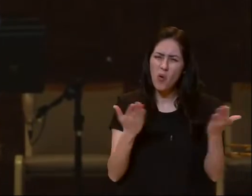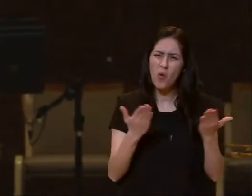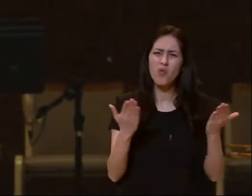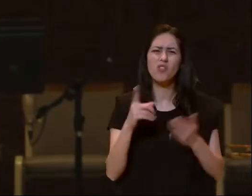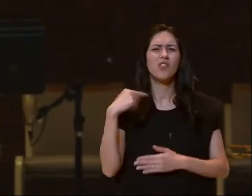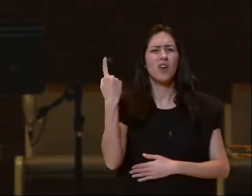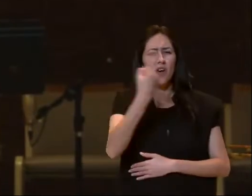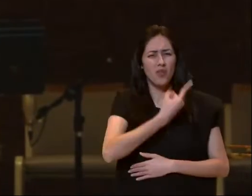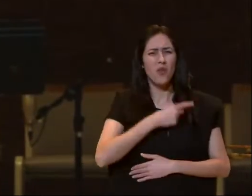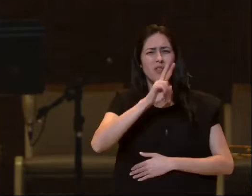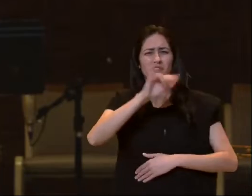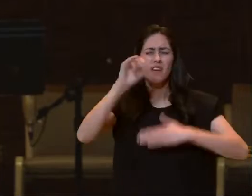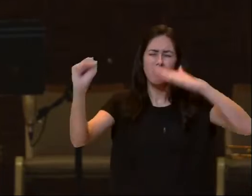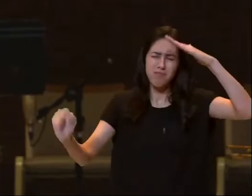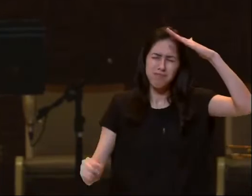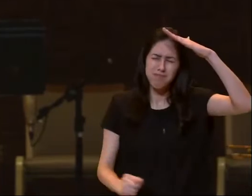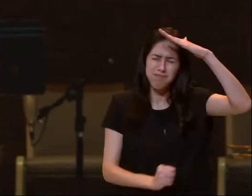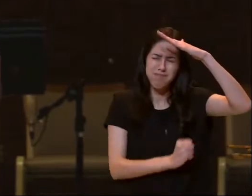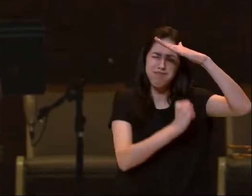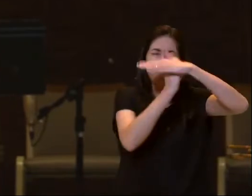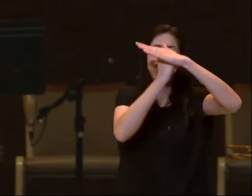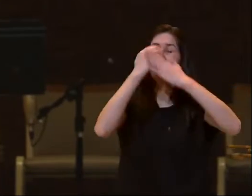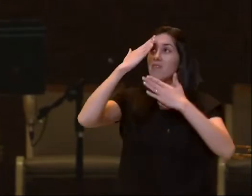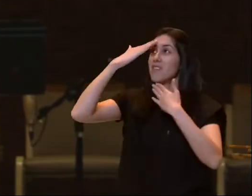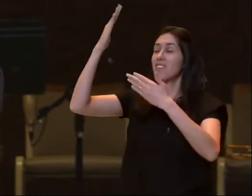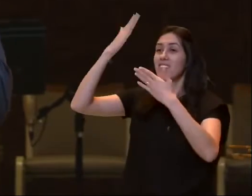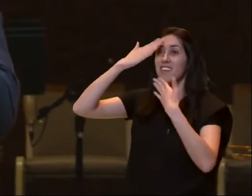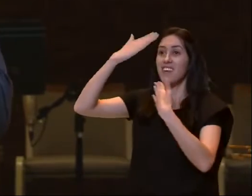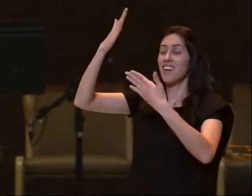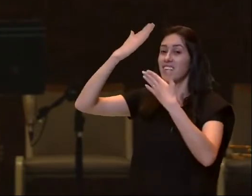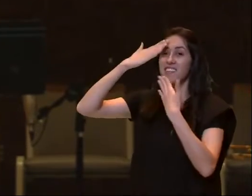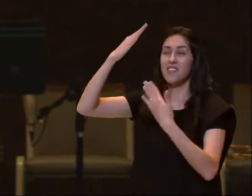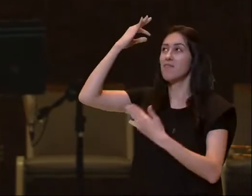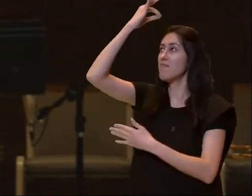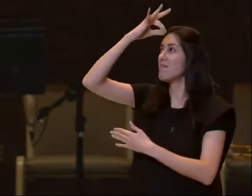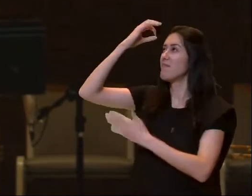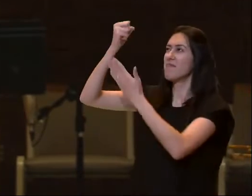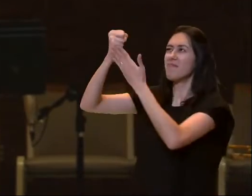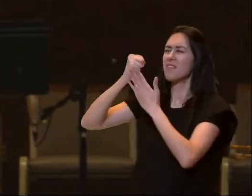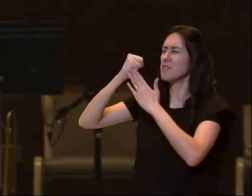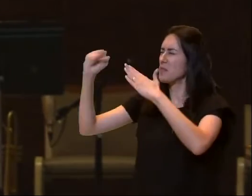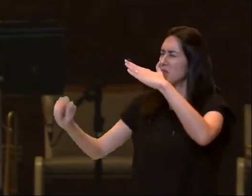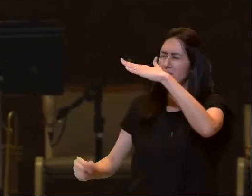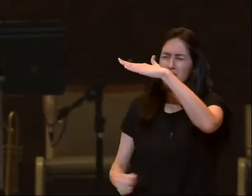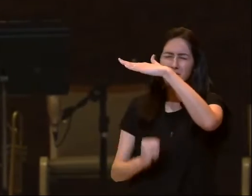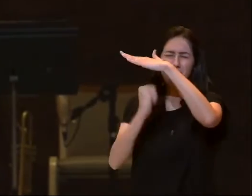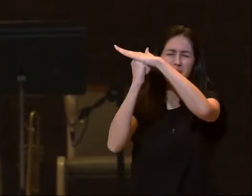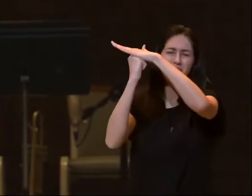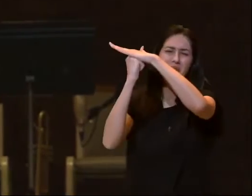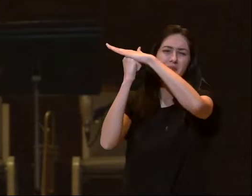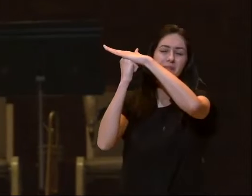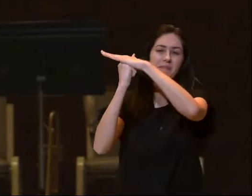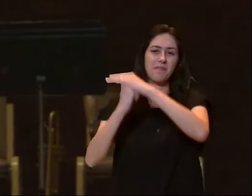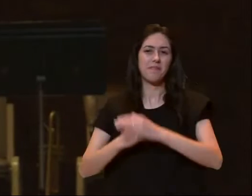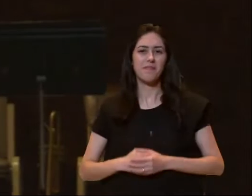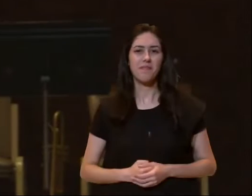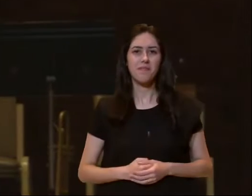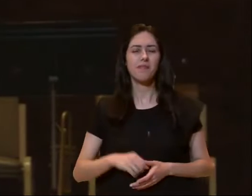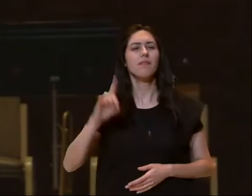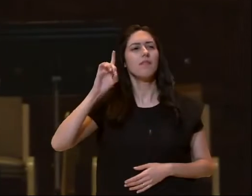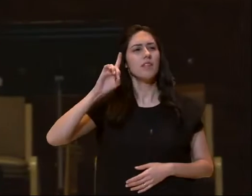vamos transbordar de gratidão, plenitude no Espírito, plenitude em Deus.